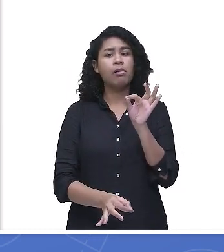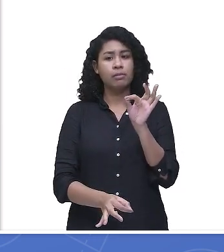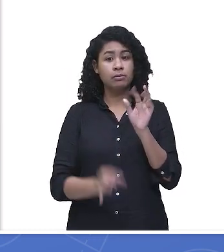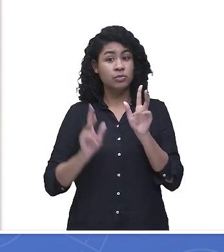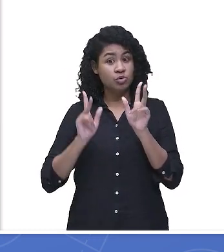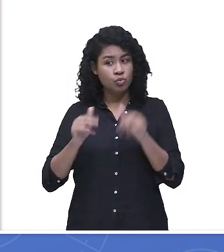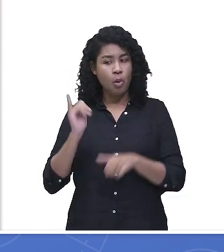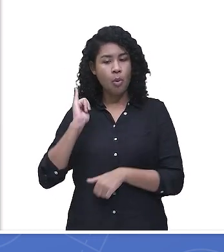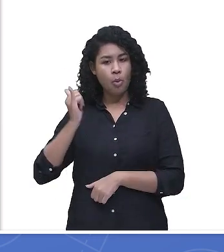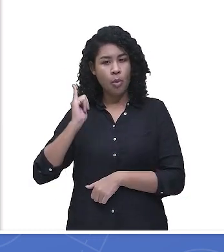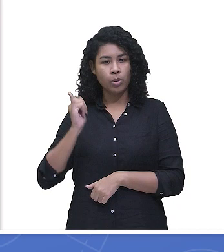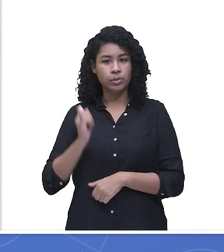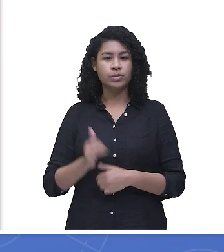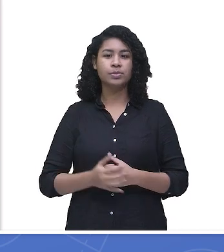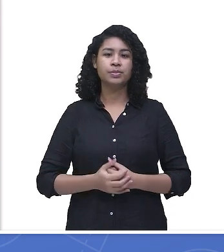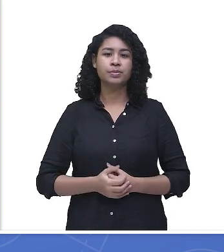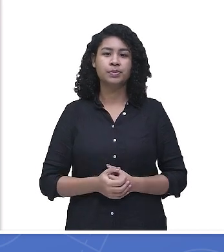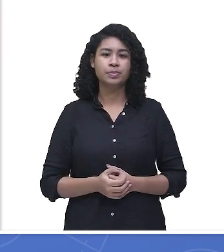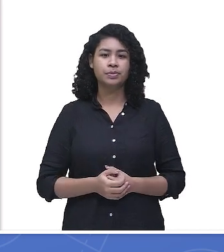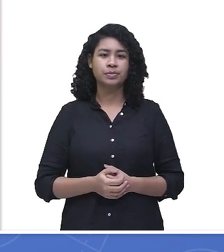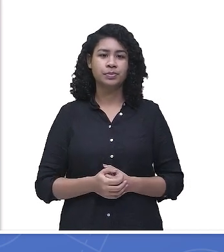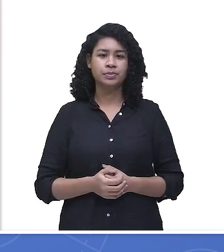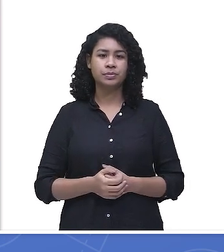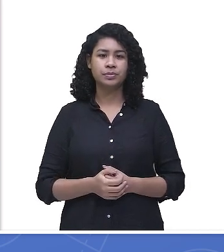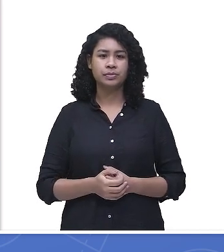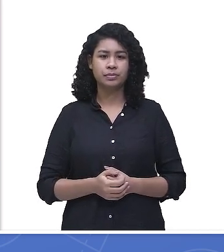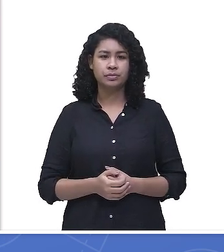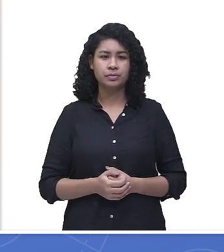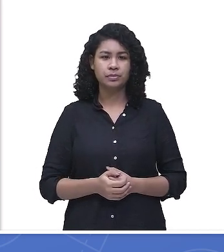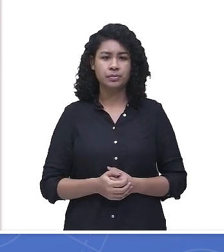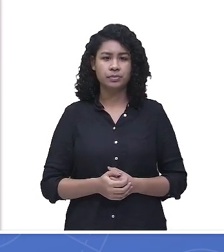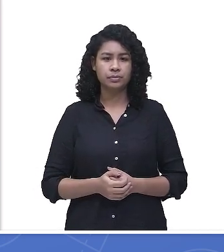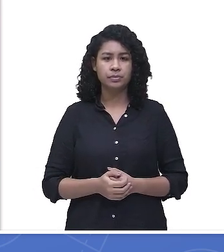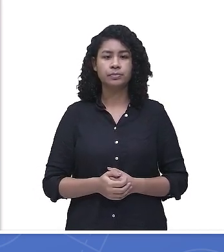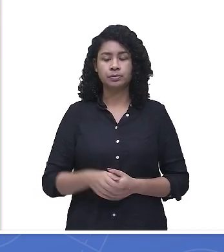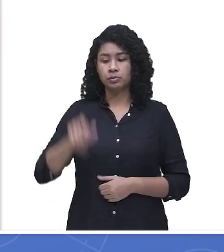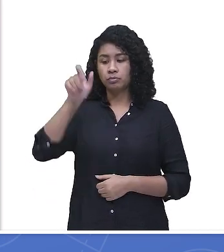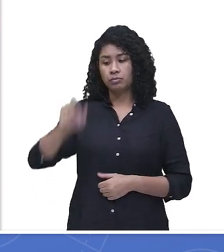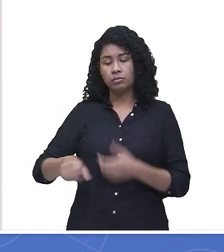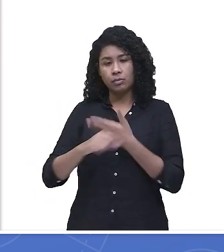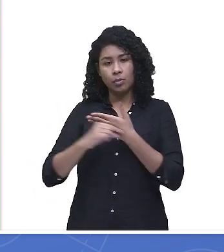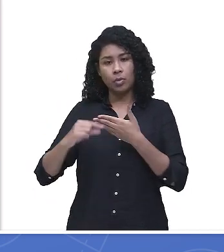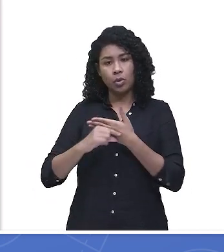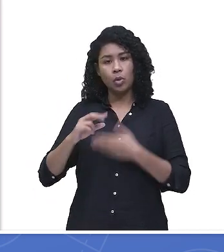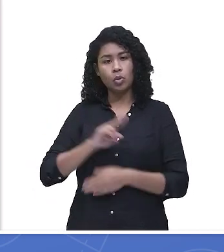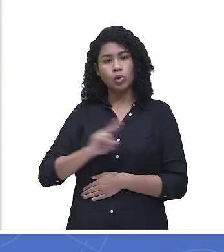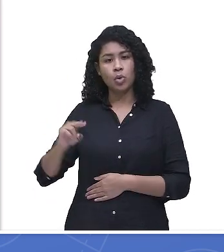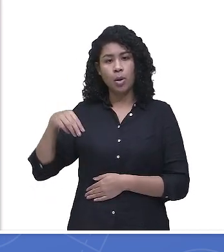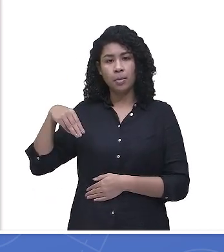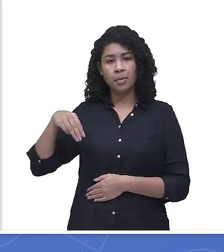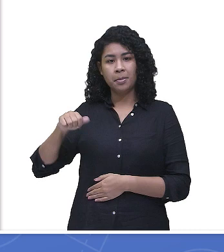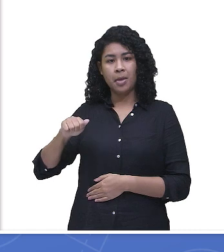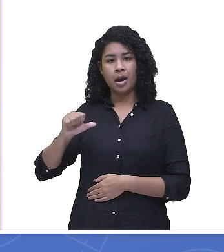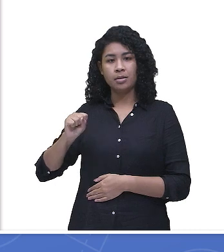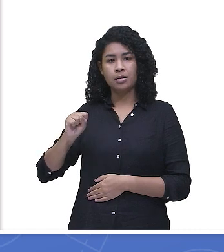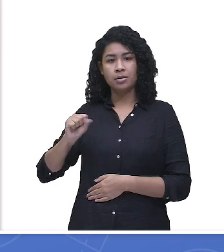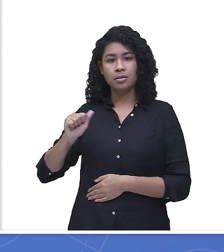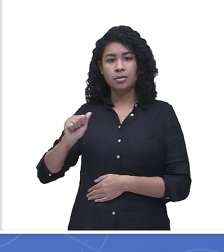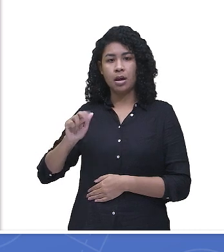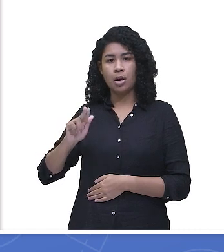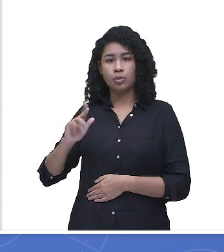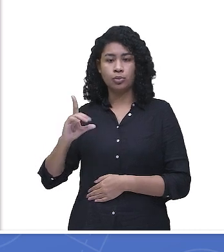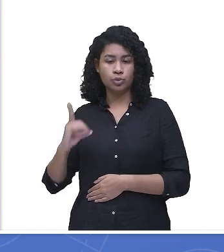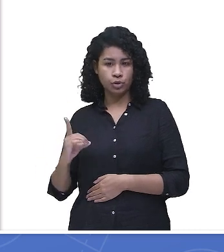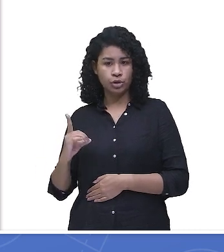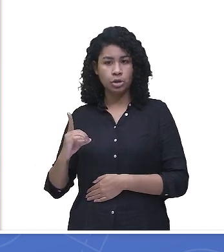ser menor. De acordo com Marçal Moisés, um estudioso da literatura, a novela possui, então vamos ver aí